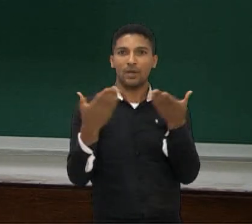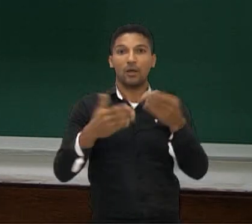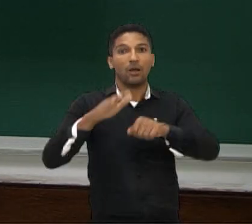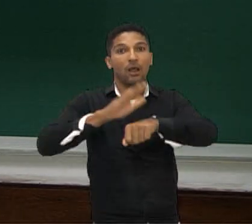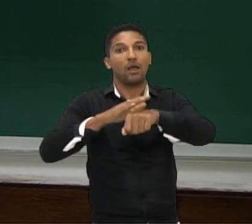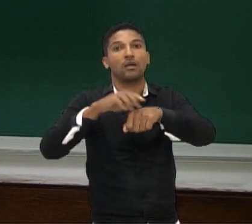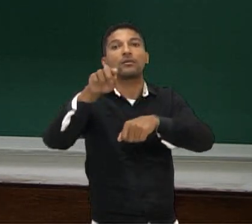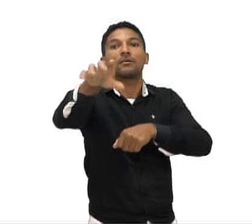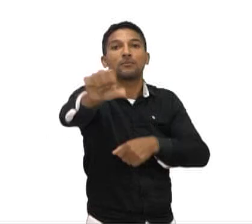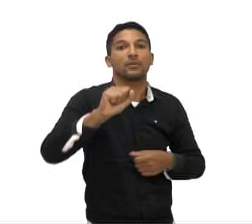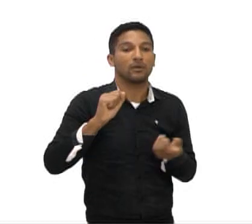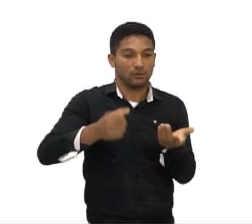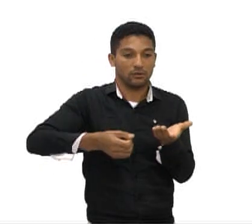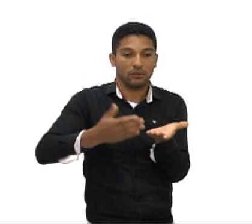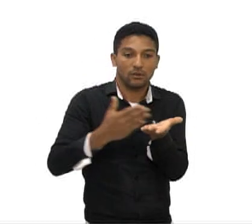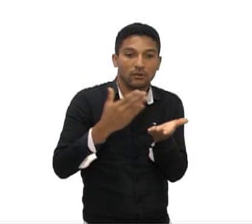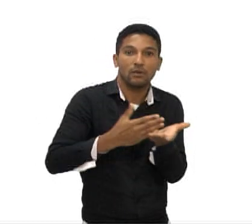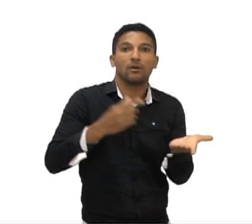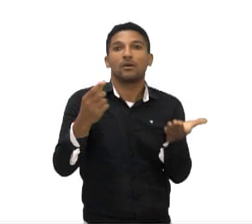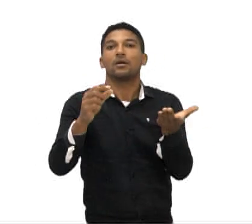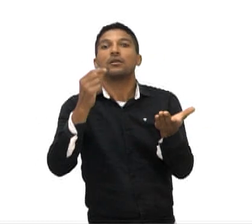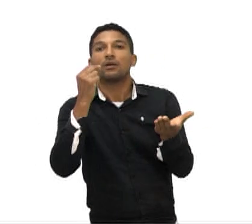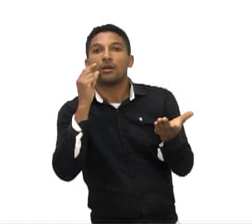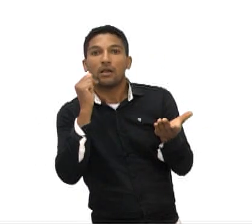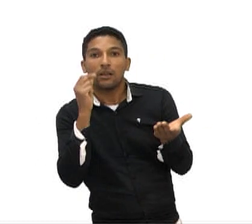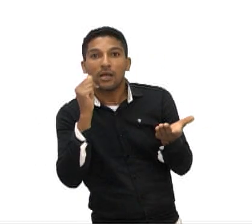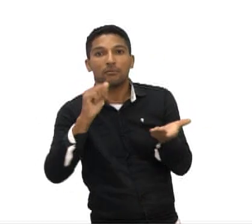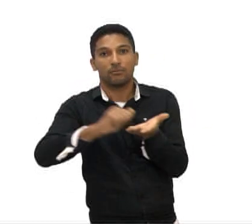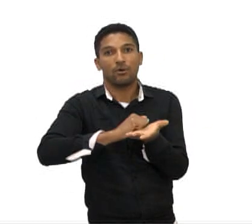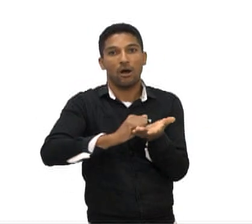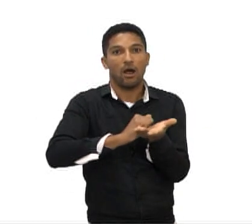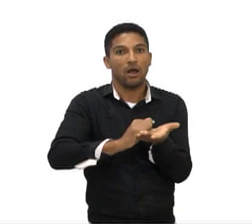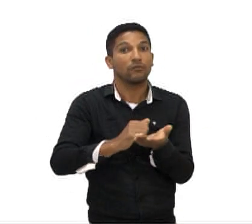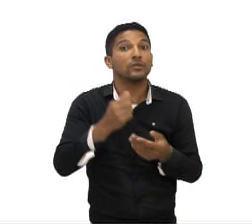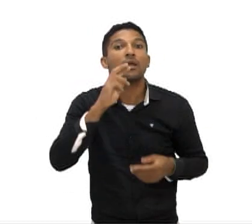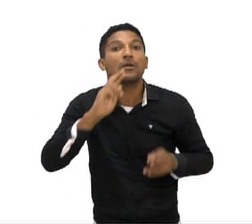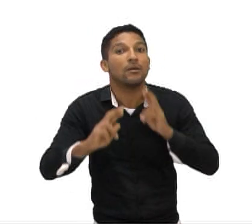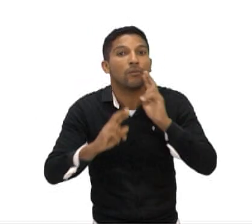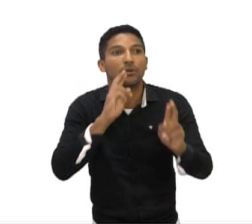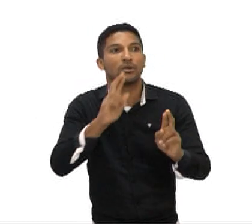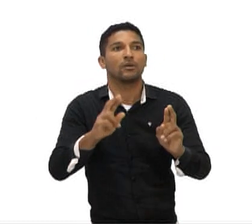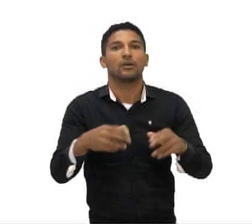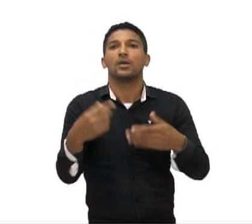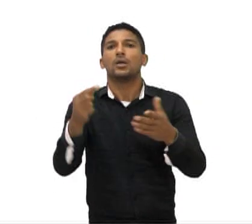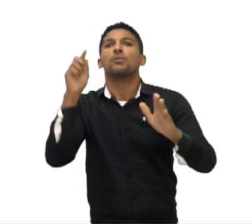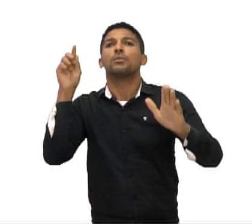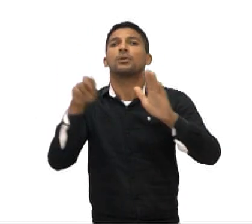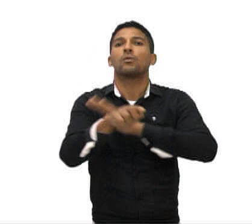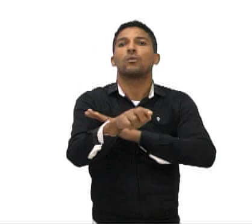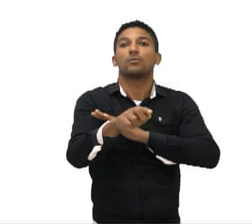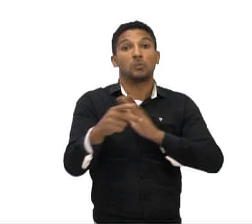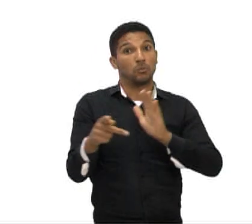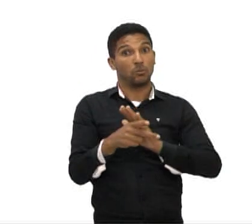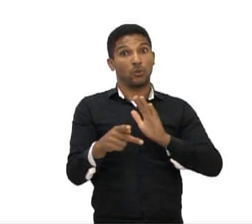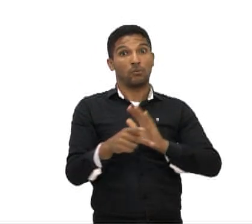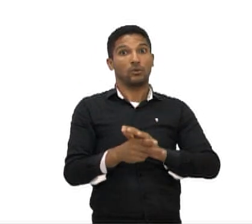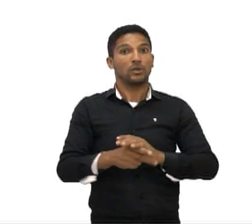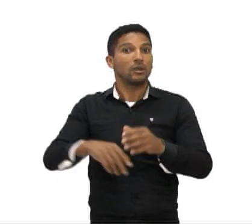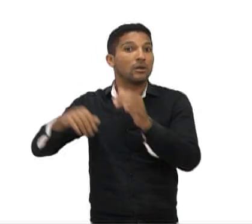lá, gente. Movimento. Olha lá. Qual a alternativa que corresponde a uma leyenda